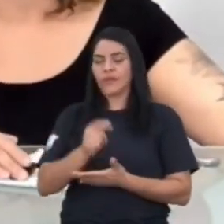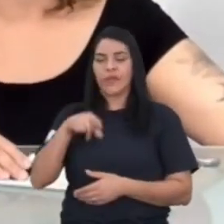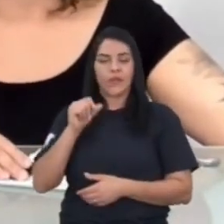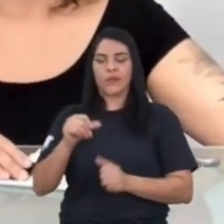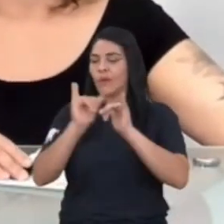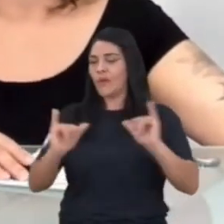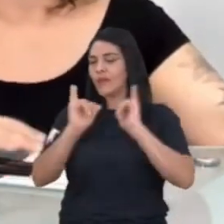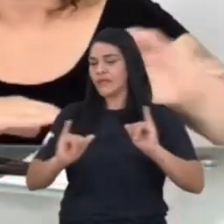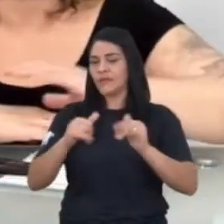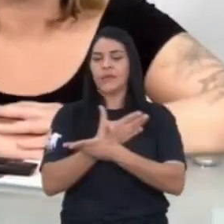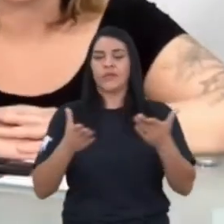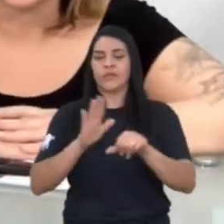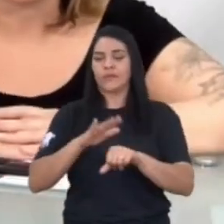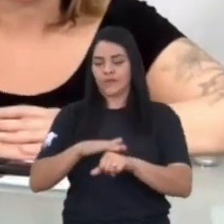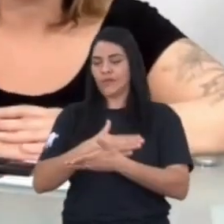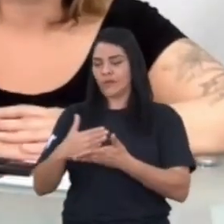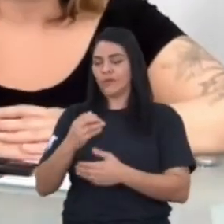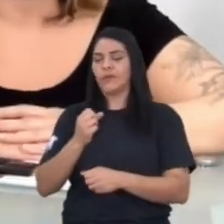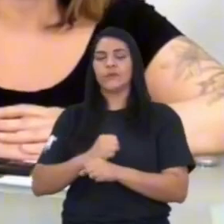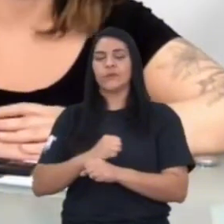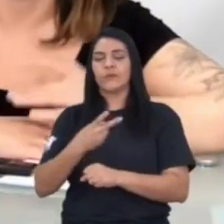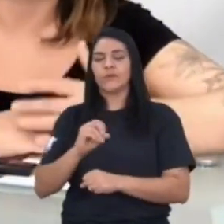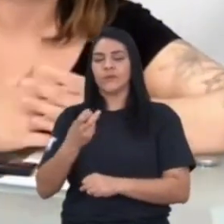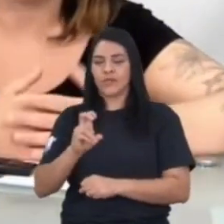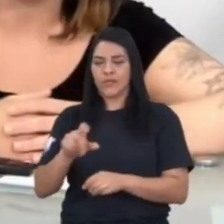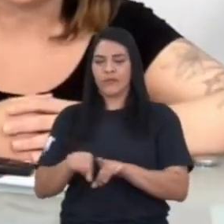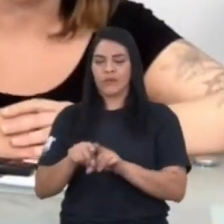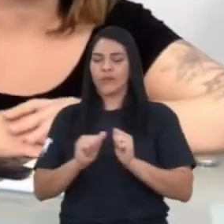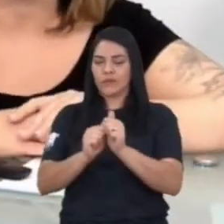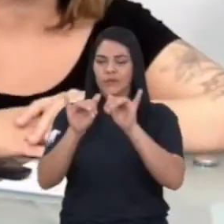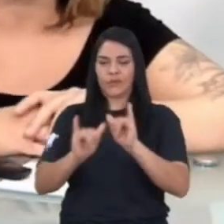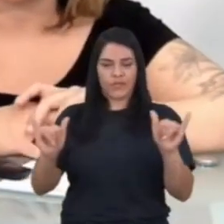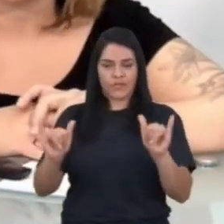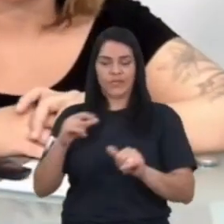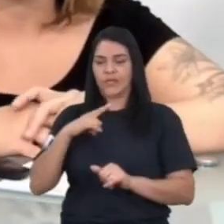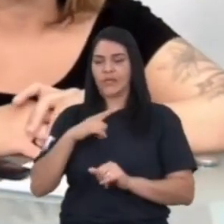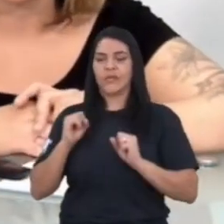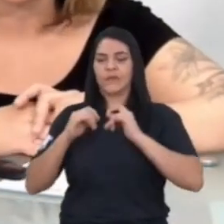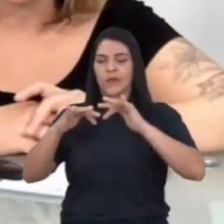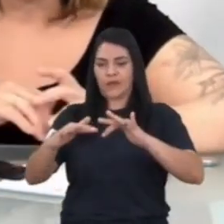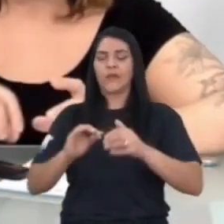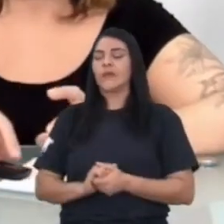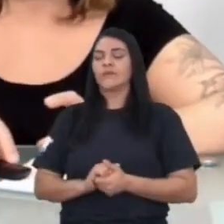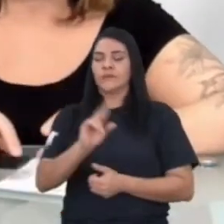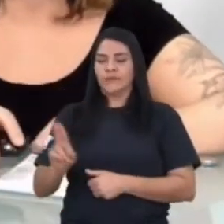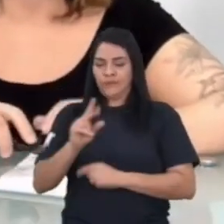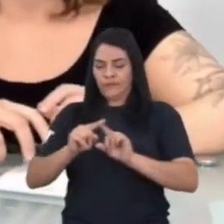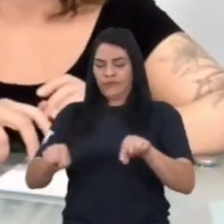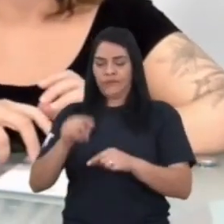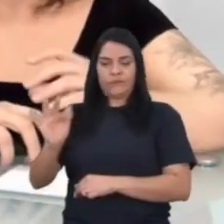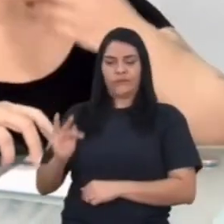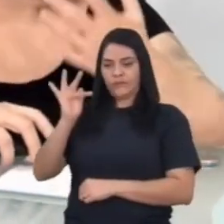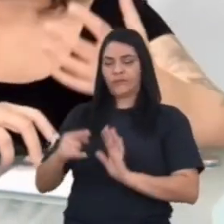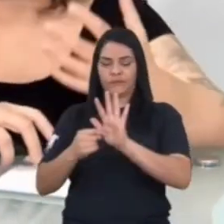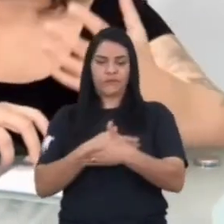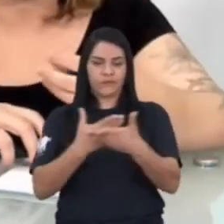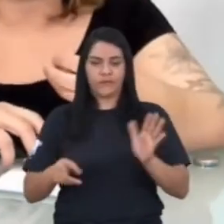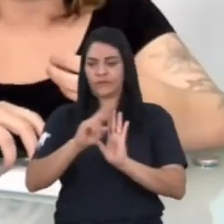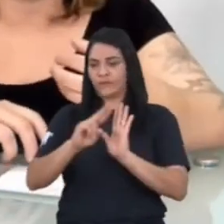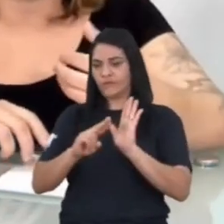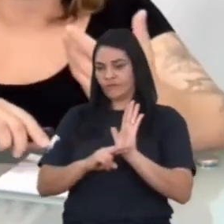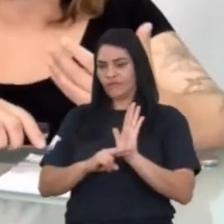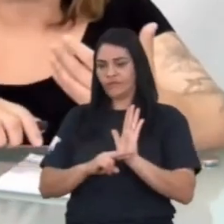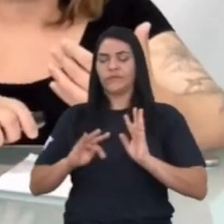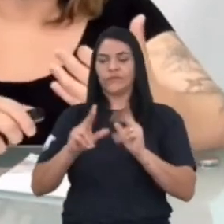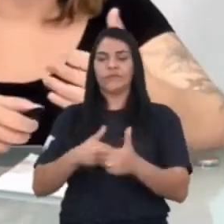grande lançamento aí que a gente está fazendo agora no começo de 2025, junto também com o lançamento, né, e a ampliação aí da utilização da sala do futuro. E eu vou mostrar para vocês um pouquinho, tanto as regras, né, o